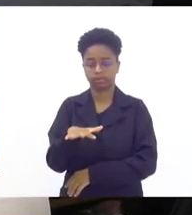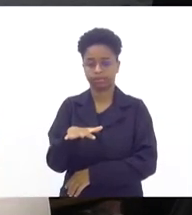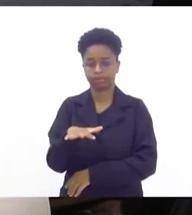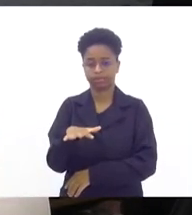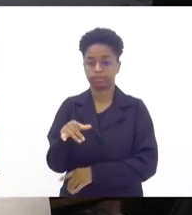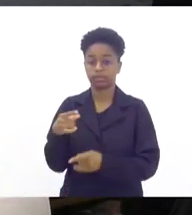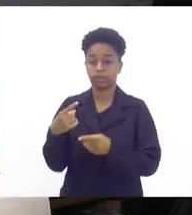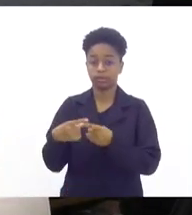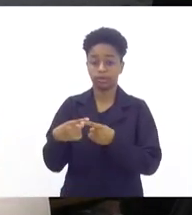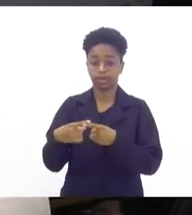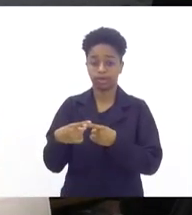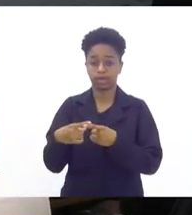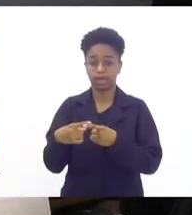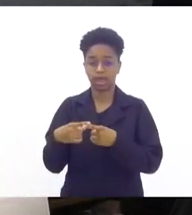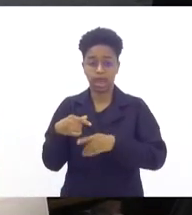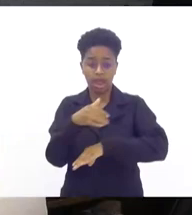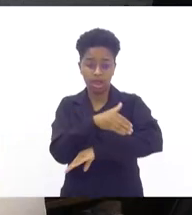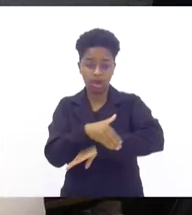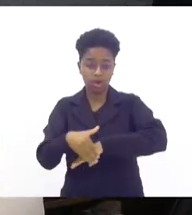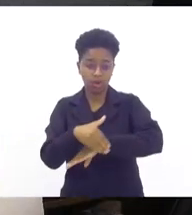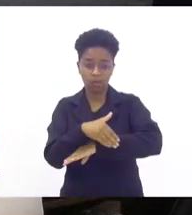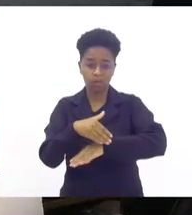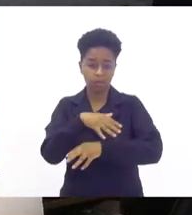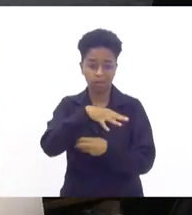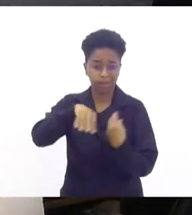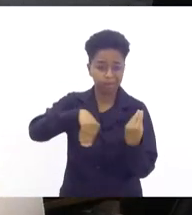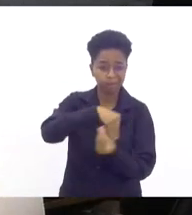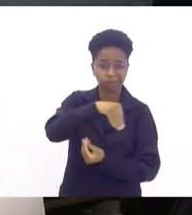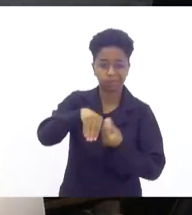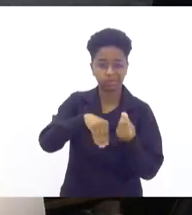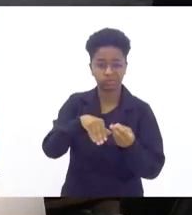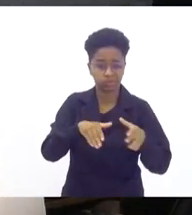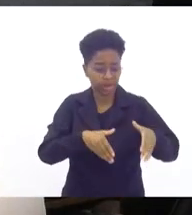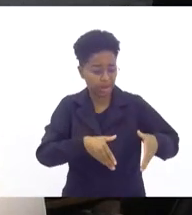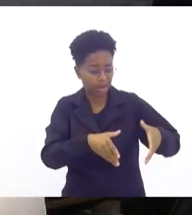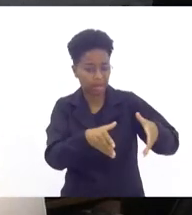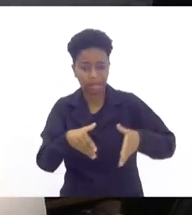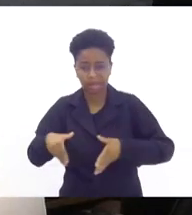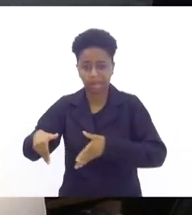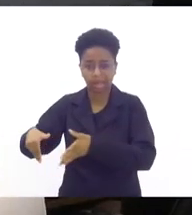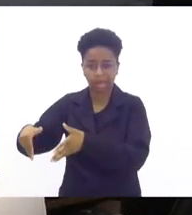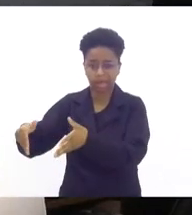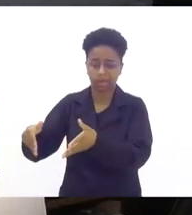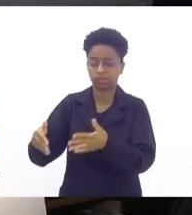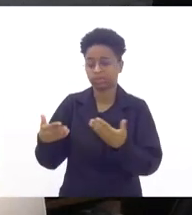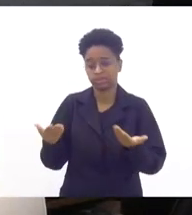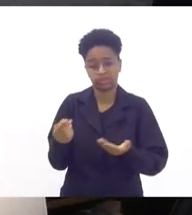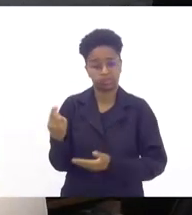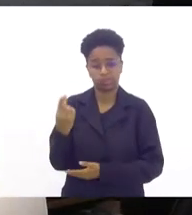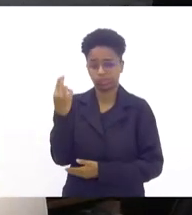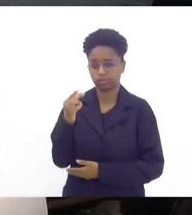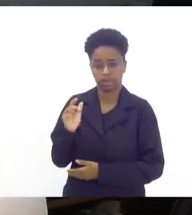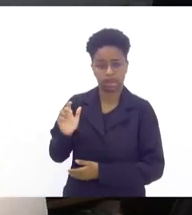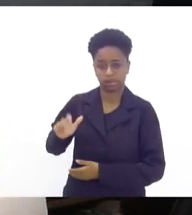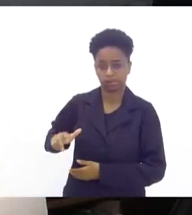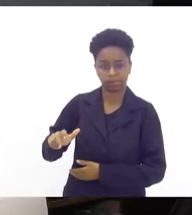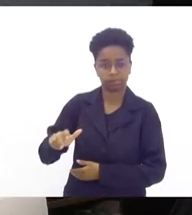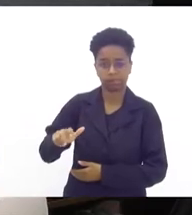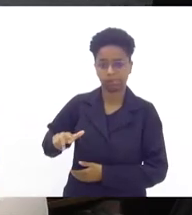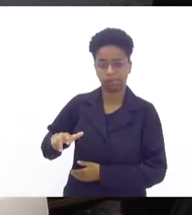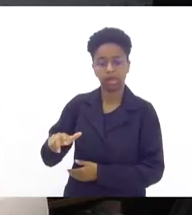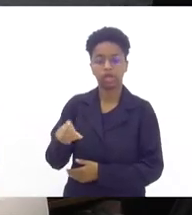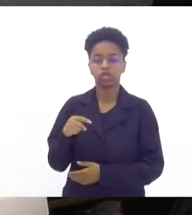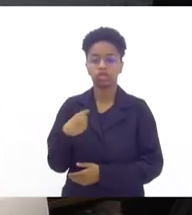asfalto se confunde com com a calçada em termos acessibilidade e a gente disputa